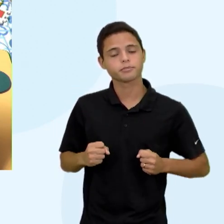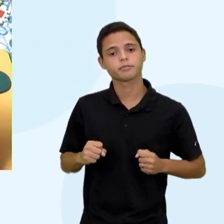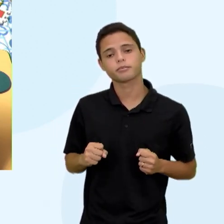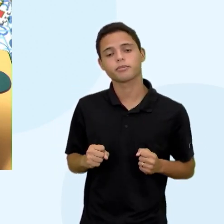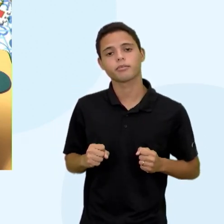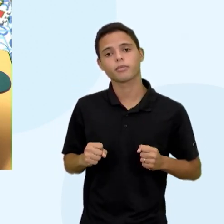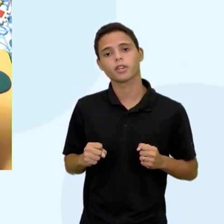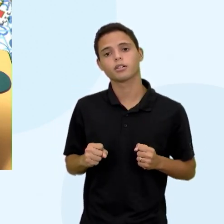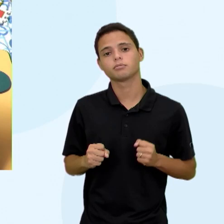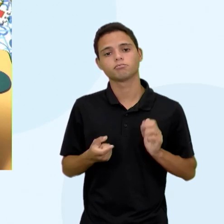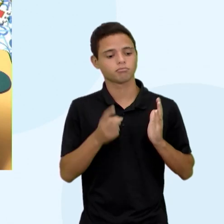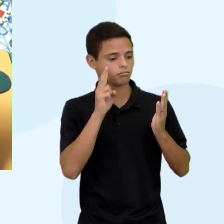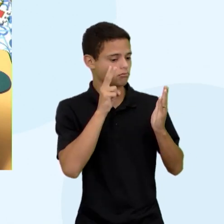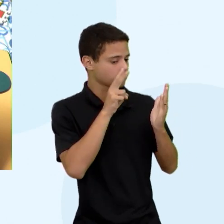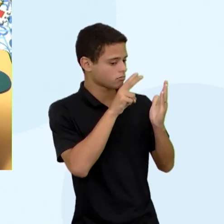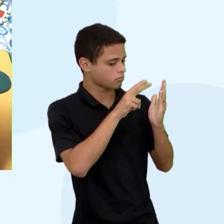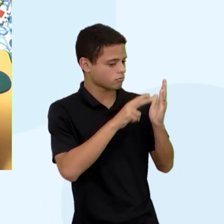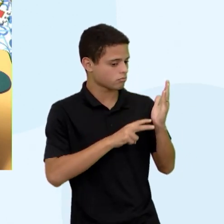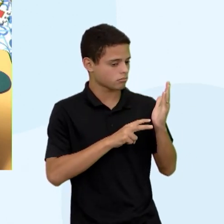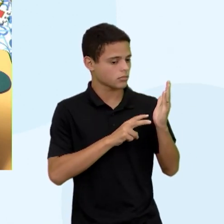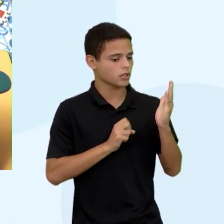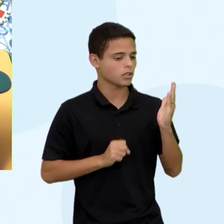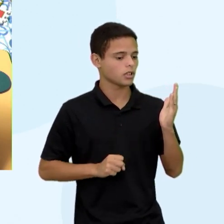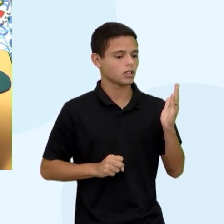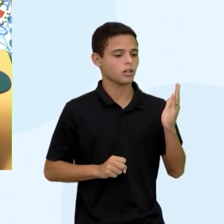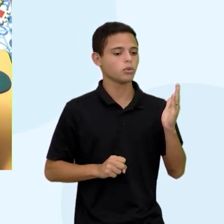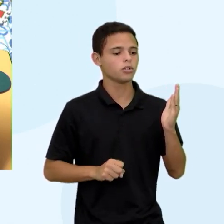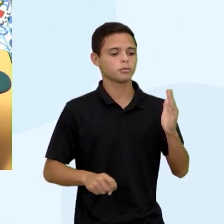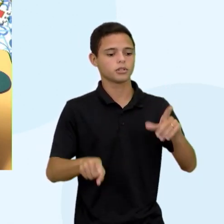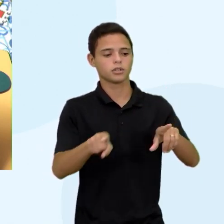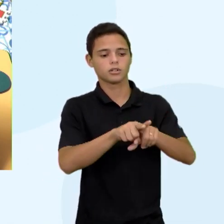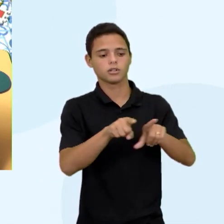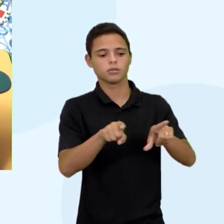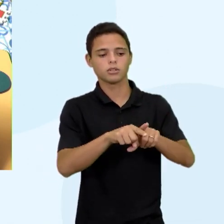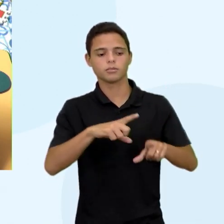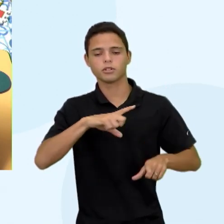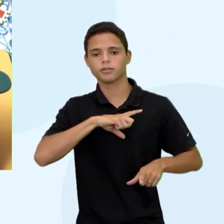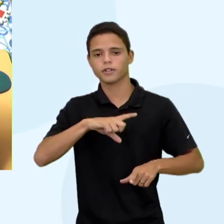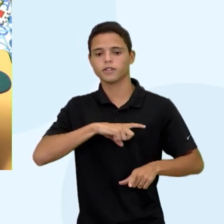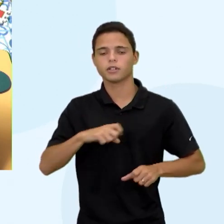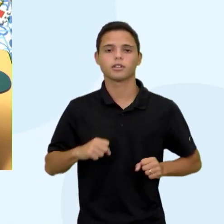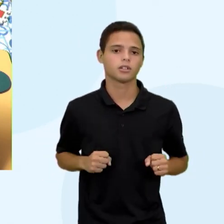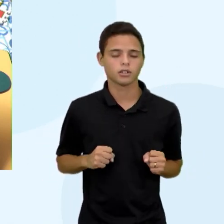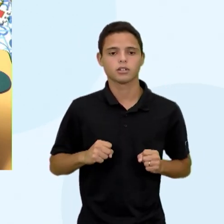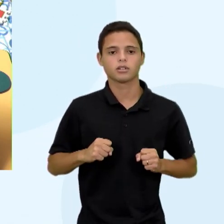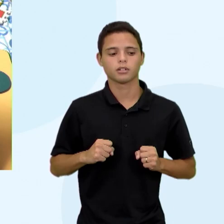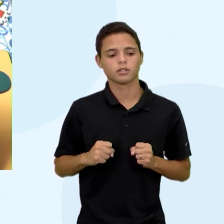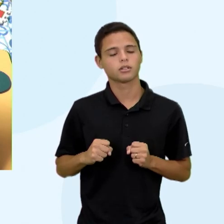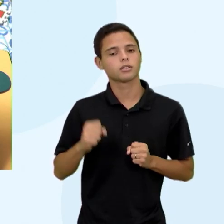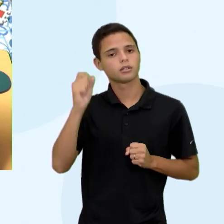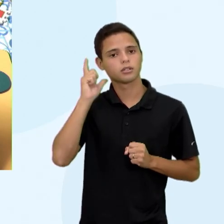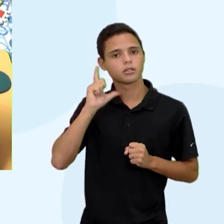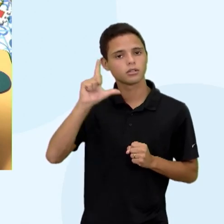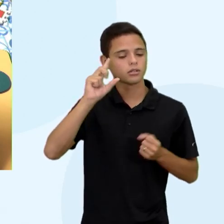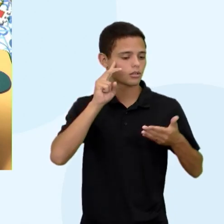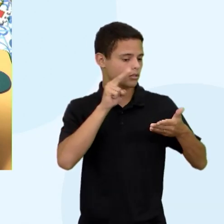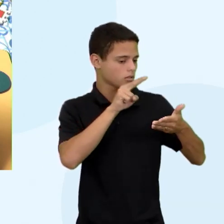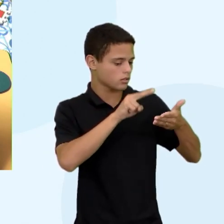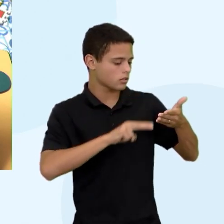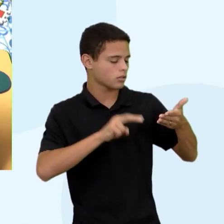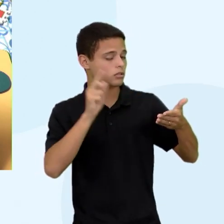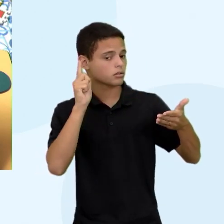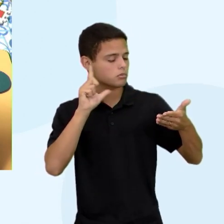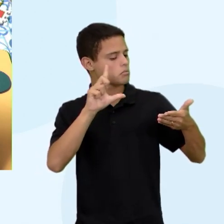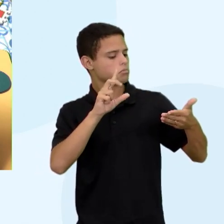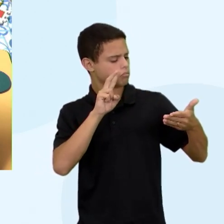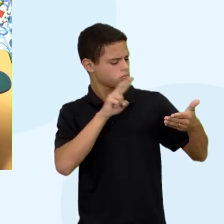ele leia ou que ele sondar dele, né? Se ele está conseguindo ler, se ele consegue